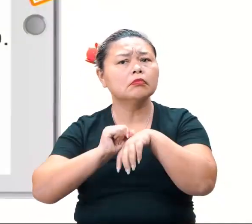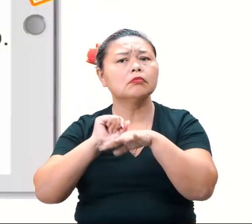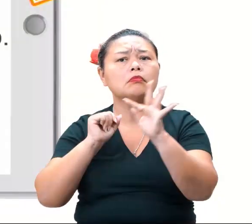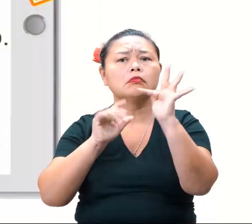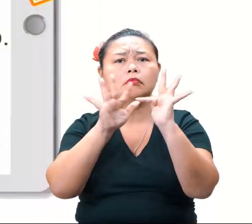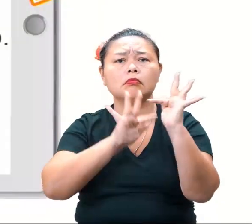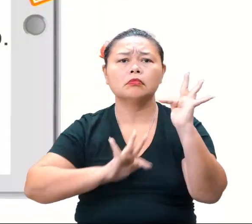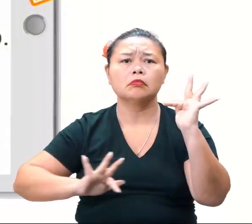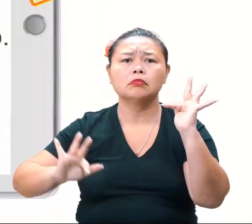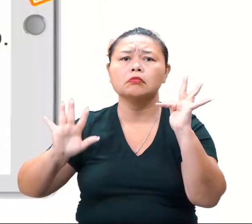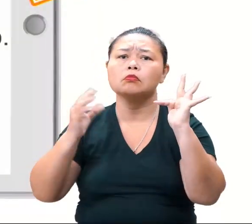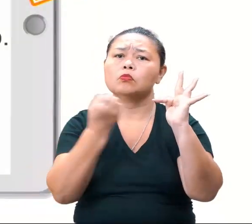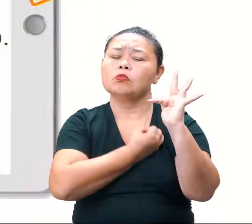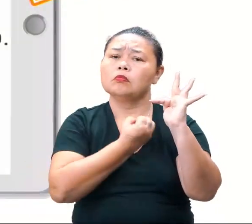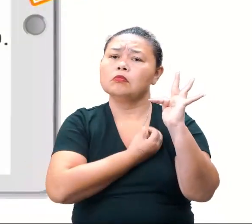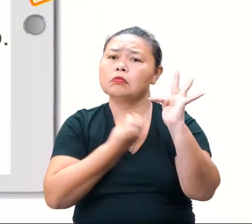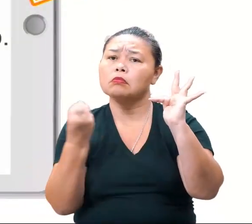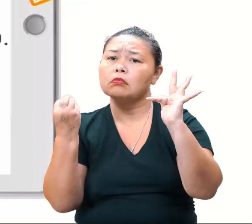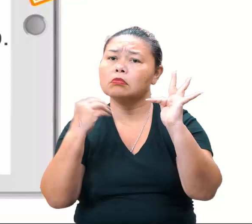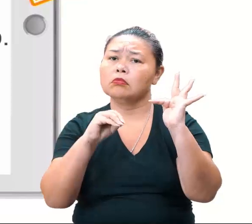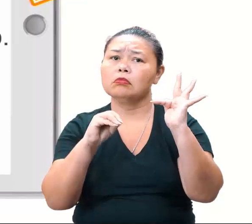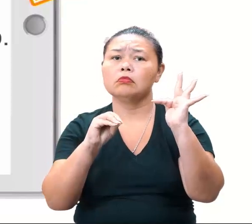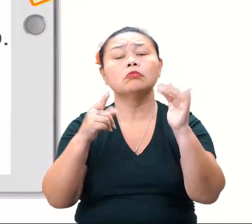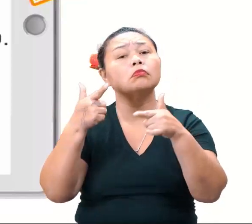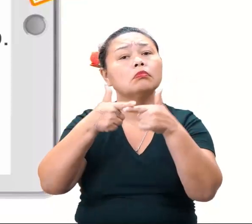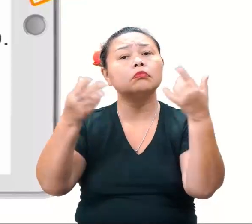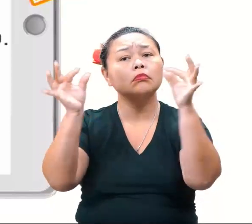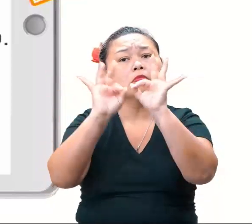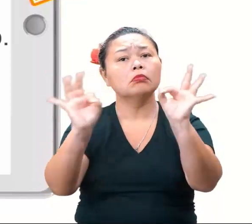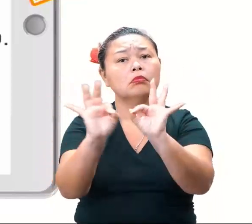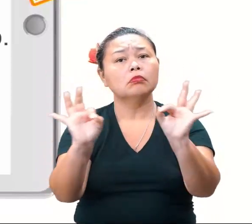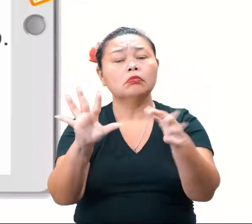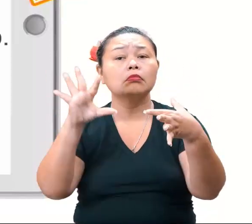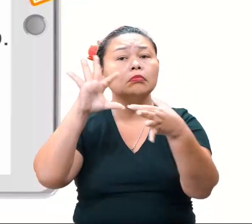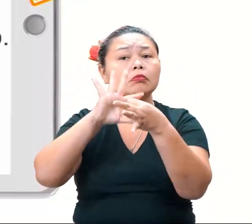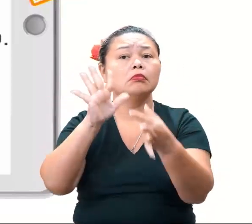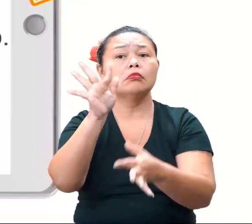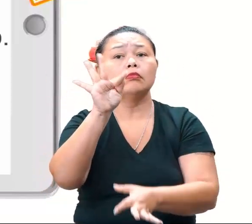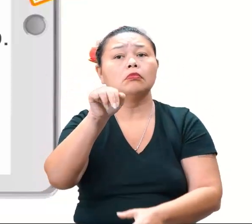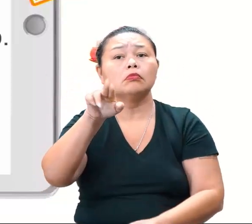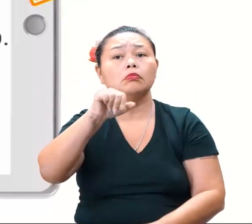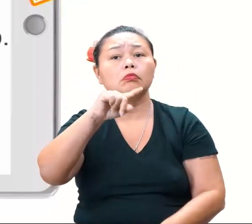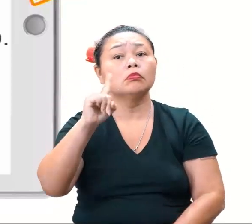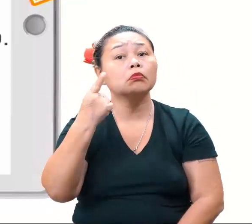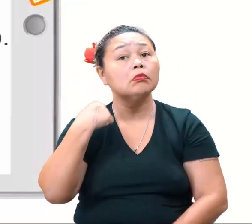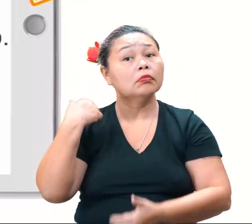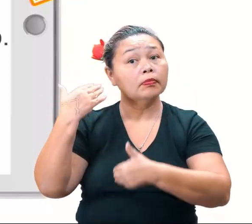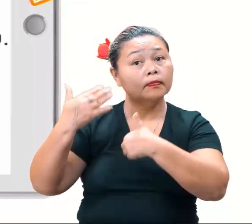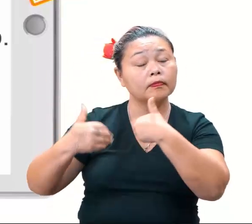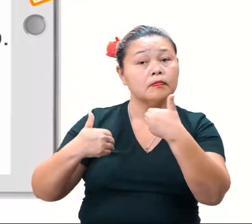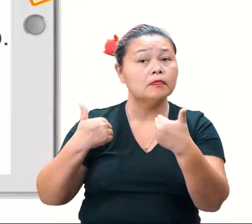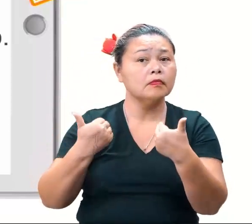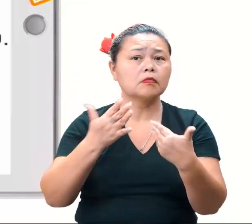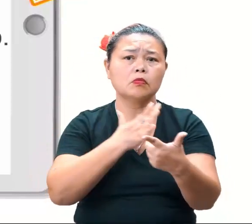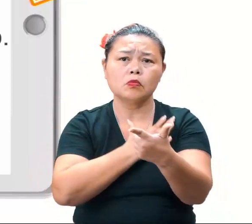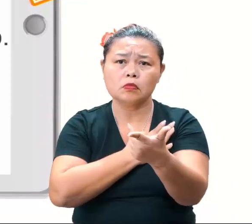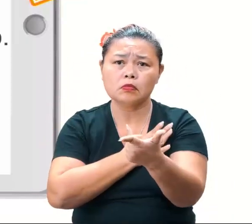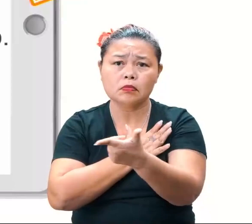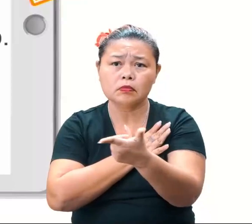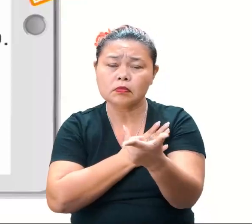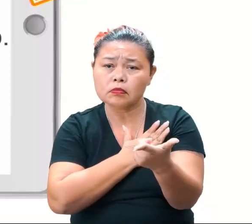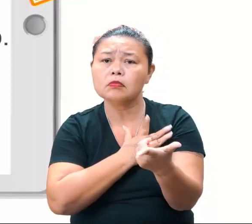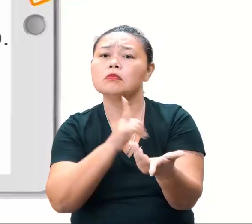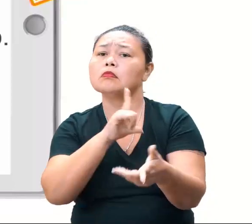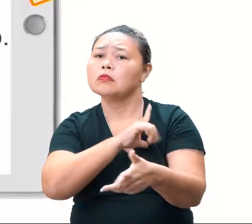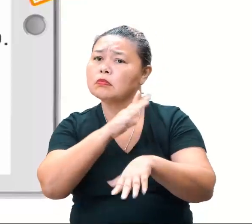de valor numérico e de problemas que envolvem essa função, né? Eu acho que a gente chegou na parte que eles gostaram, que a gente fez bastante